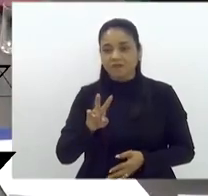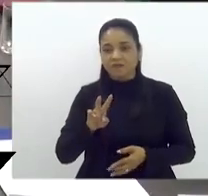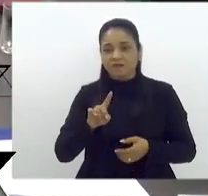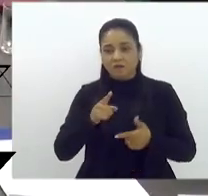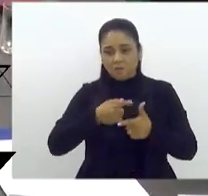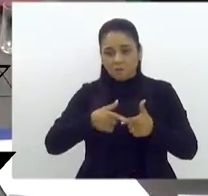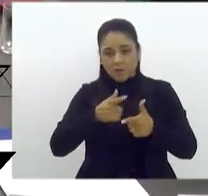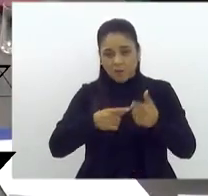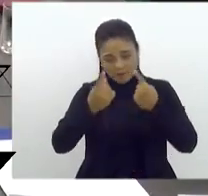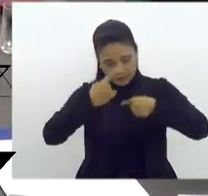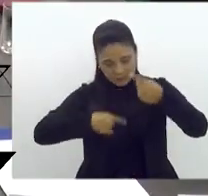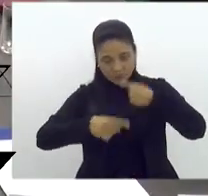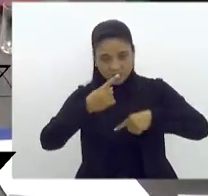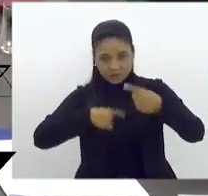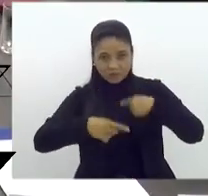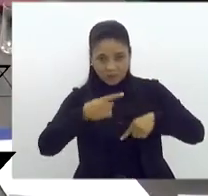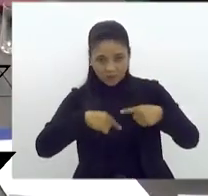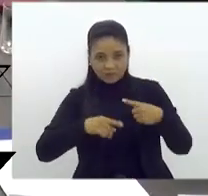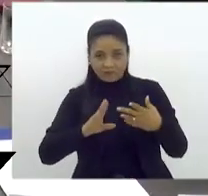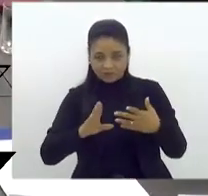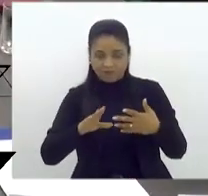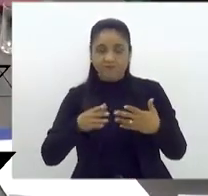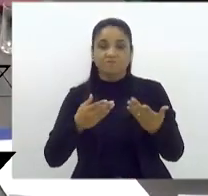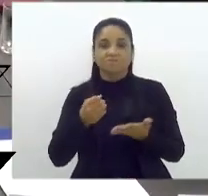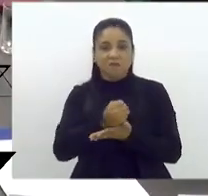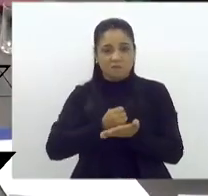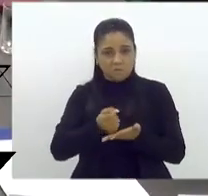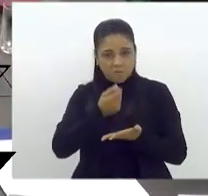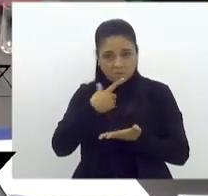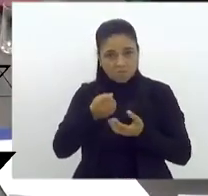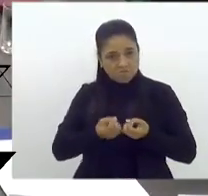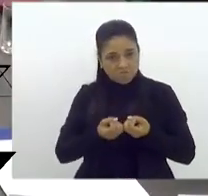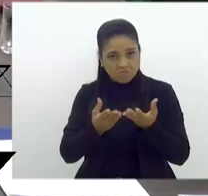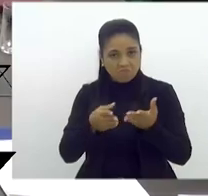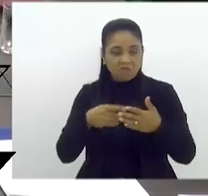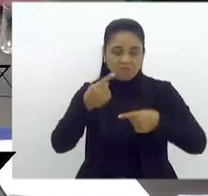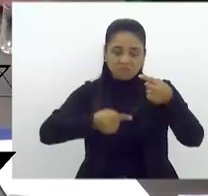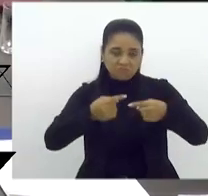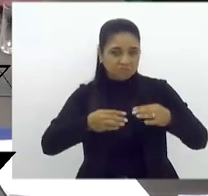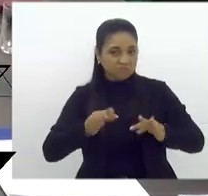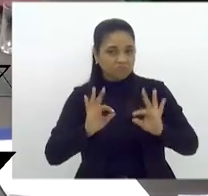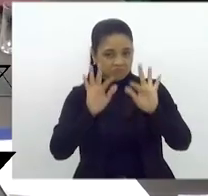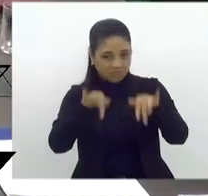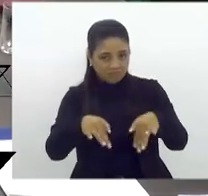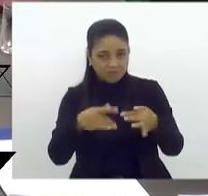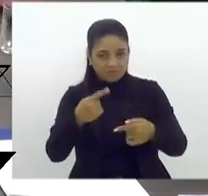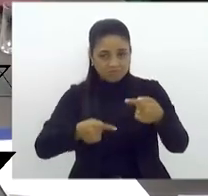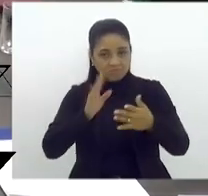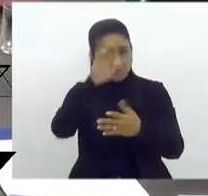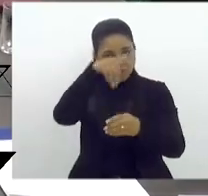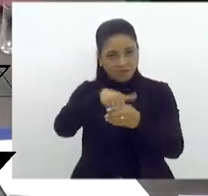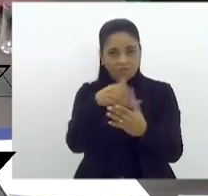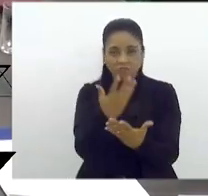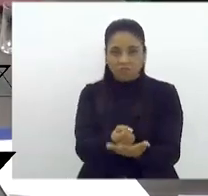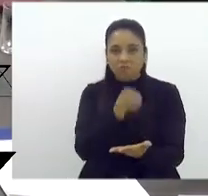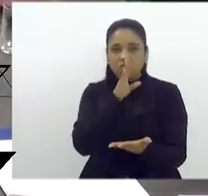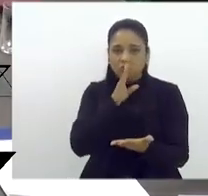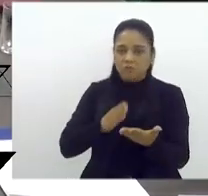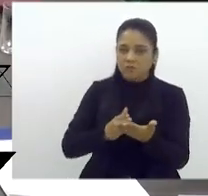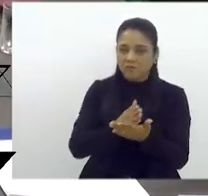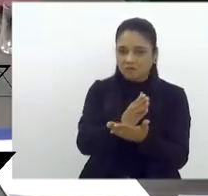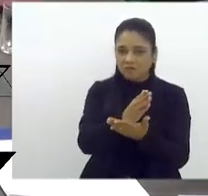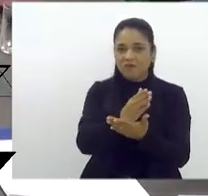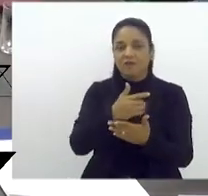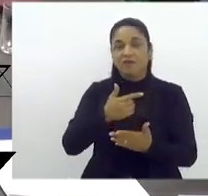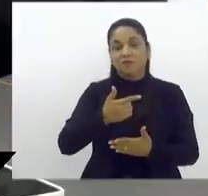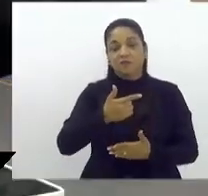constitucionalidade, presidente. Em discussão, não havendo quem queira discutir, encerrada a discussão, em votação, senhores que aprovam permaneçam como estão, aprovado, 12